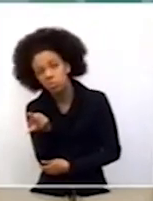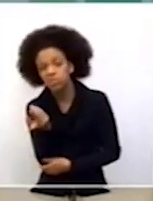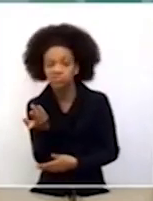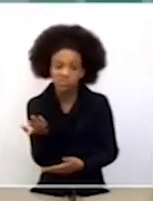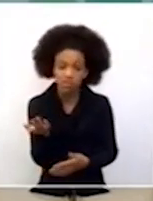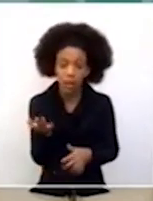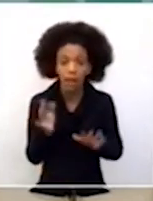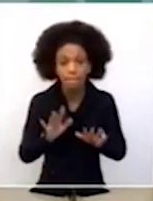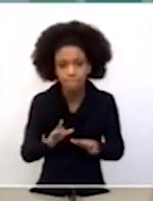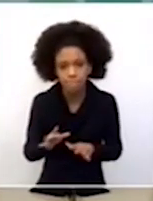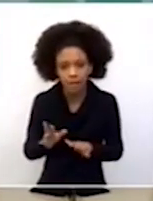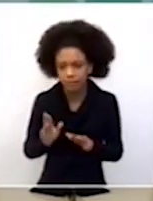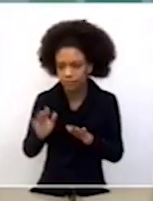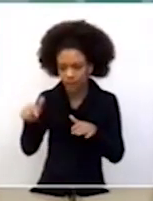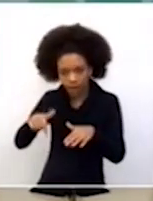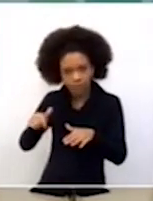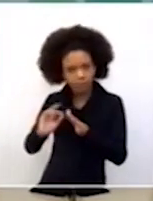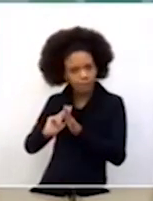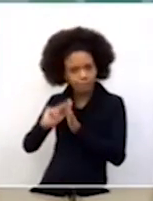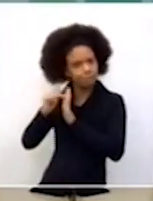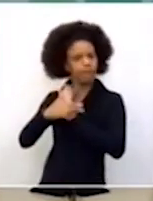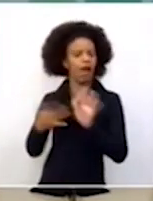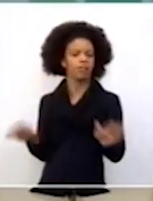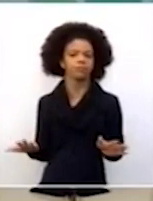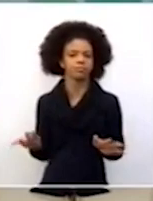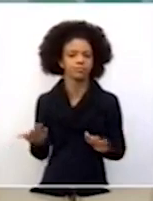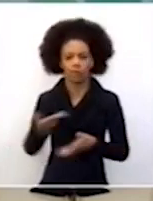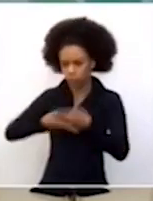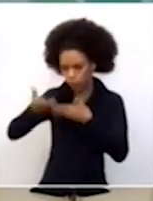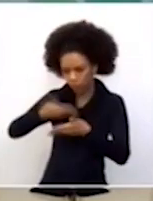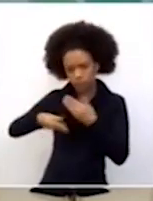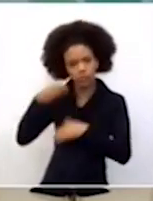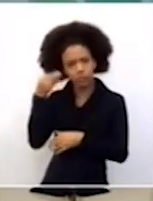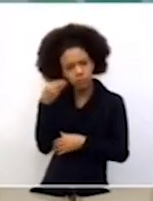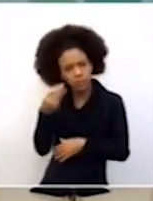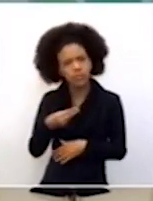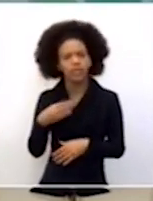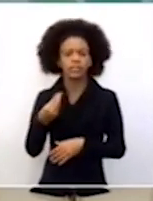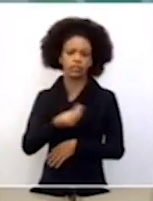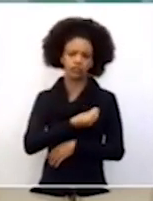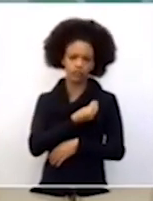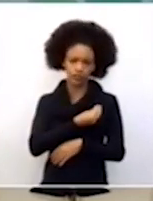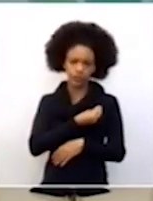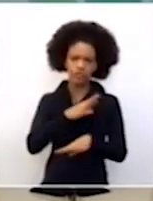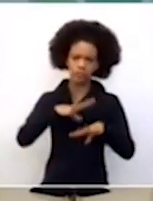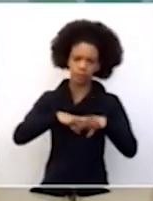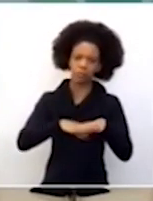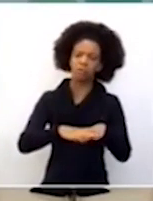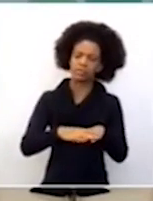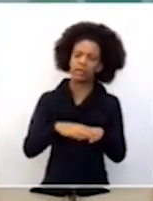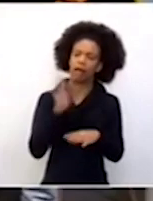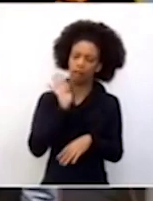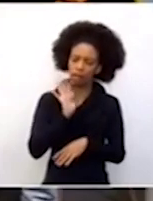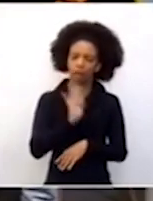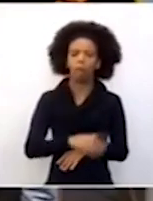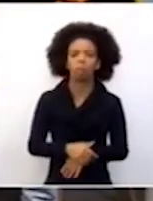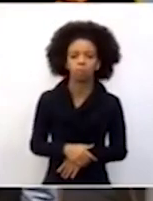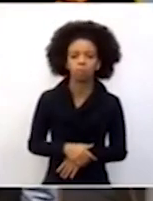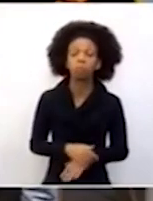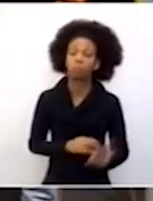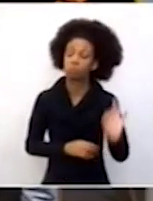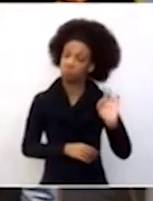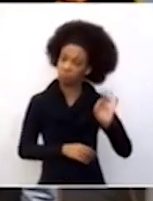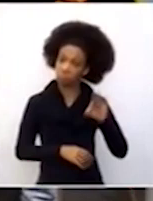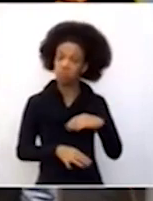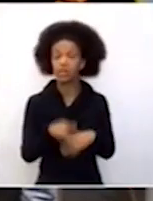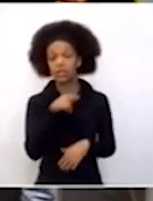pedagógicas e aqui são inúmeras, né? Então esse compartilhamento de experiências, de vivências é muito bacana. Exatamente. Então,